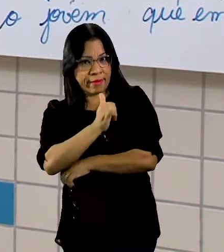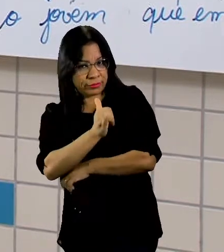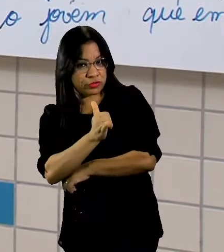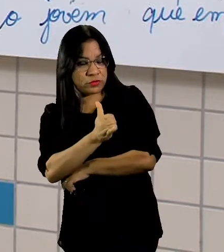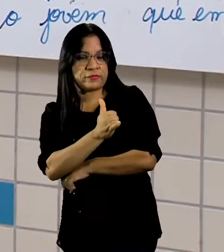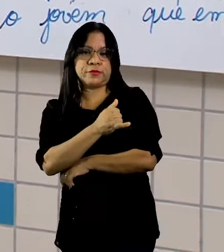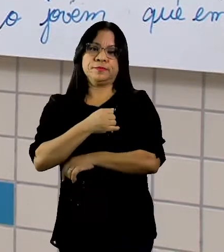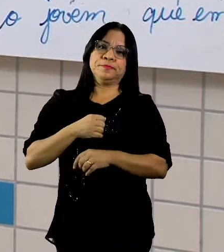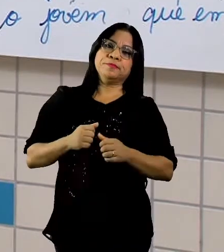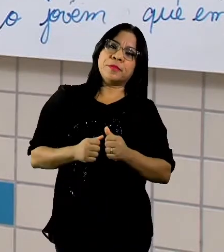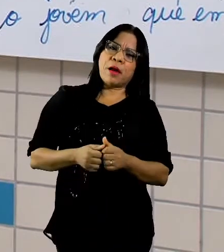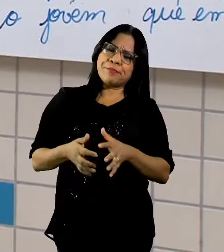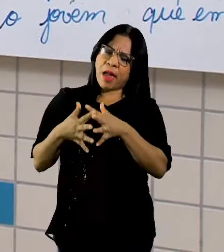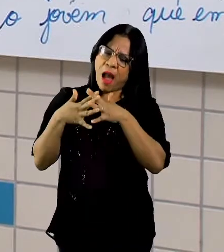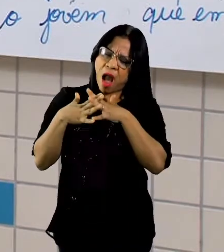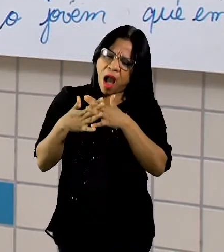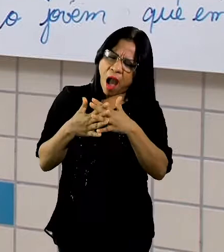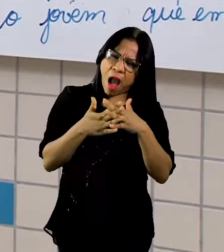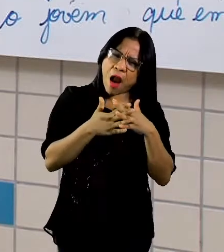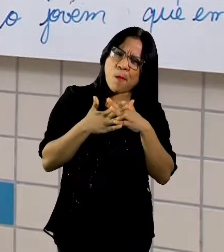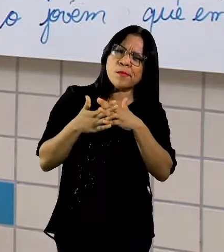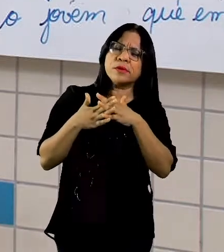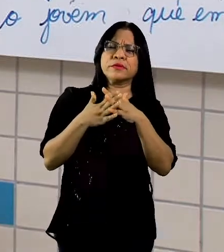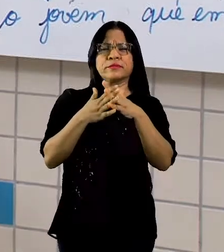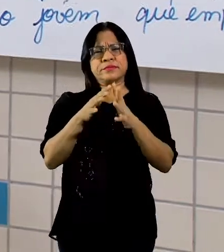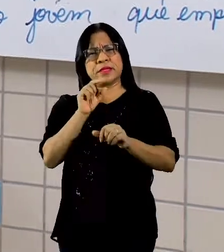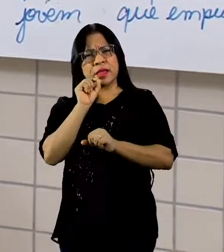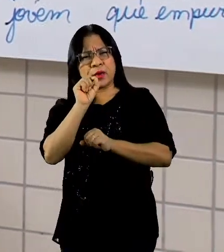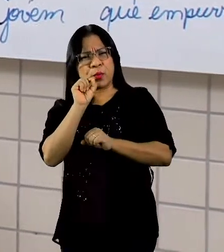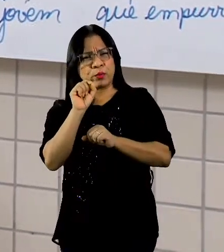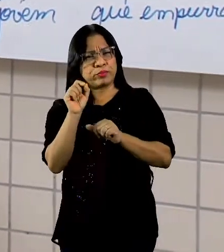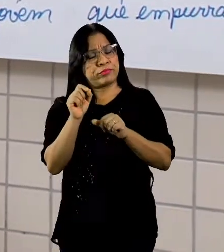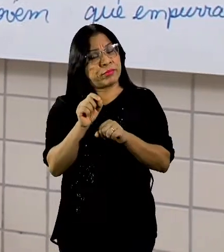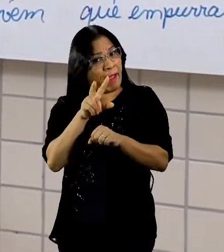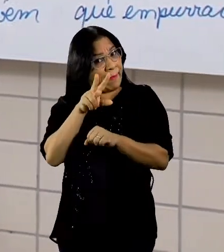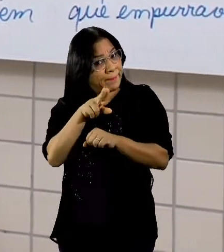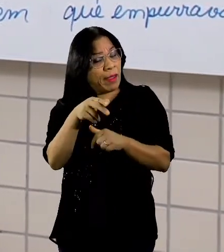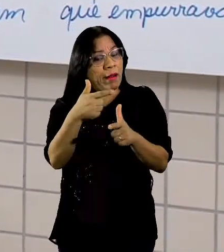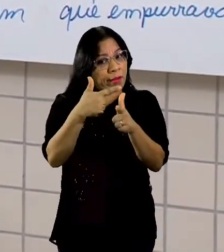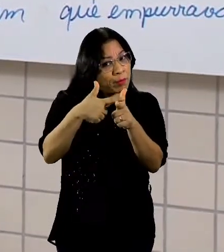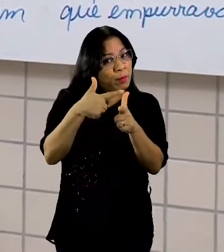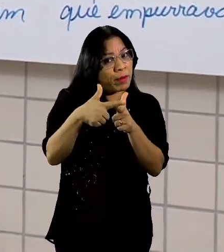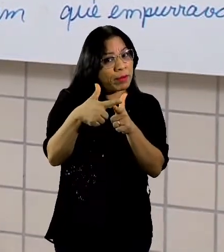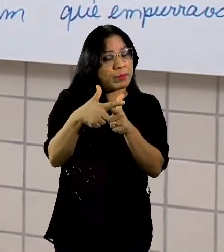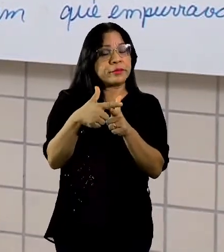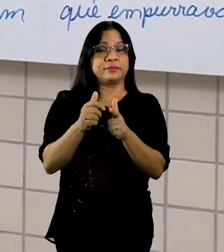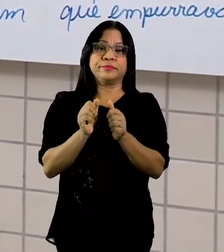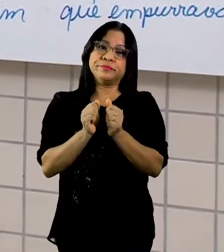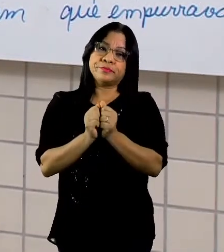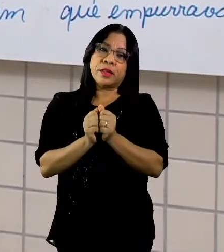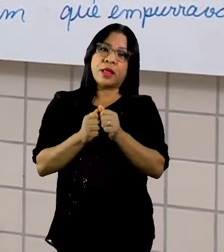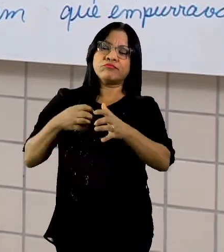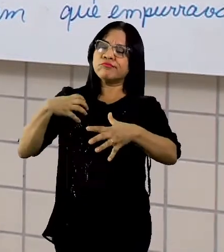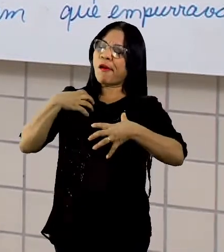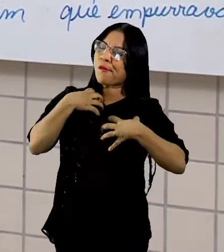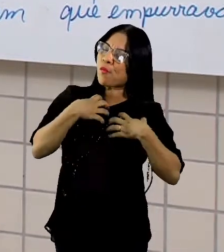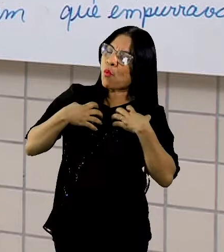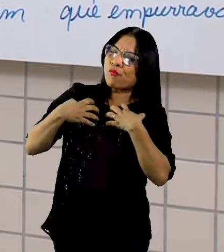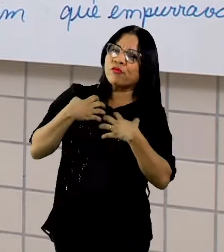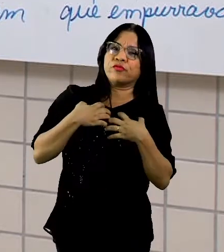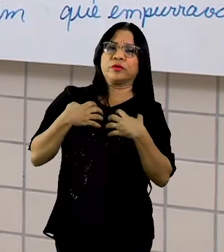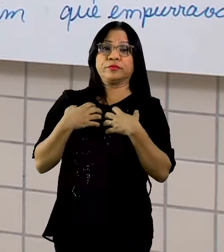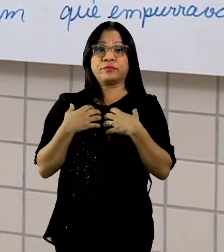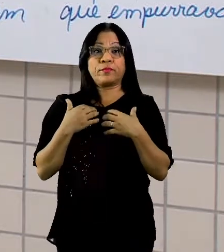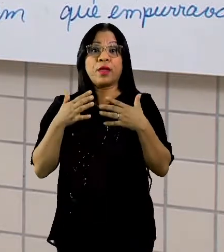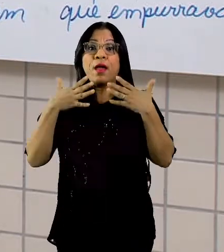complicação. Lembra o que eu falei para vocês? Complicação é a mesma coisa que problema? Conflito? Qual conflito o